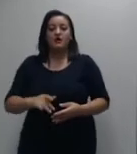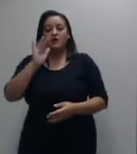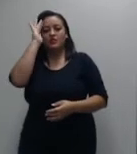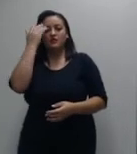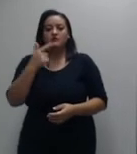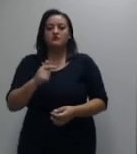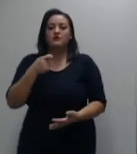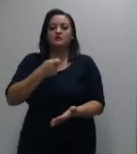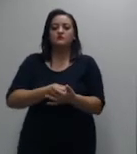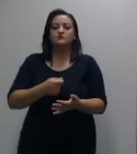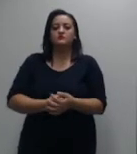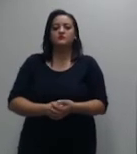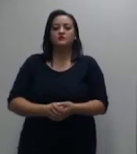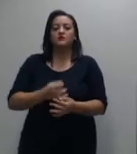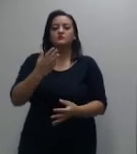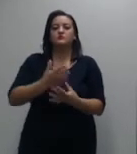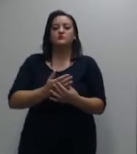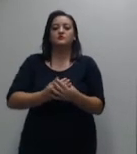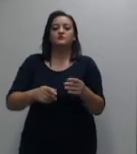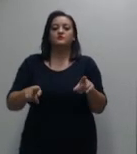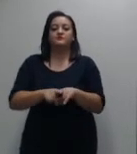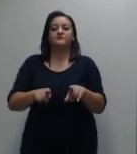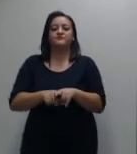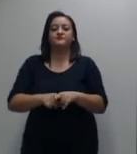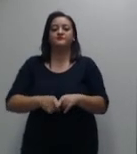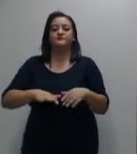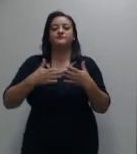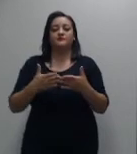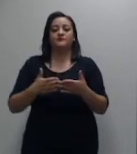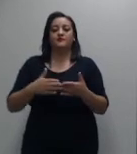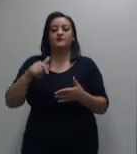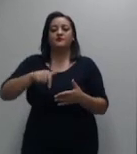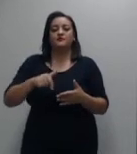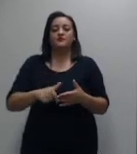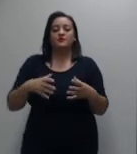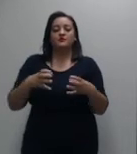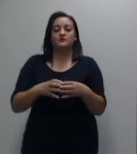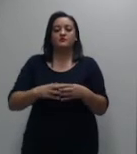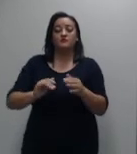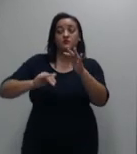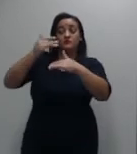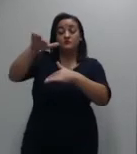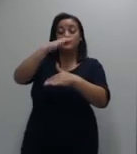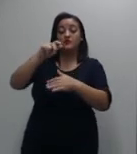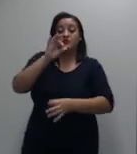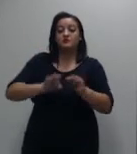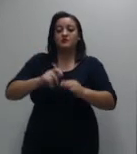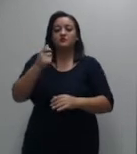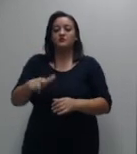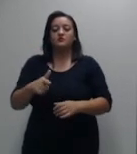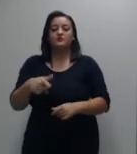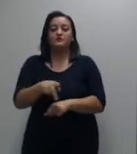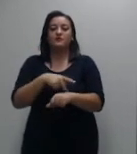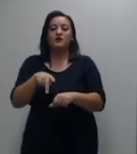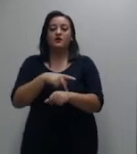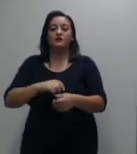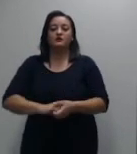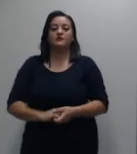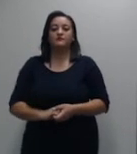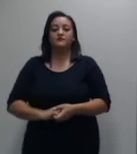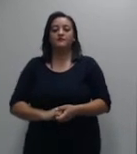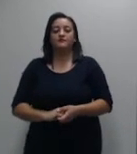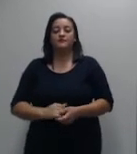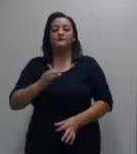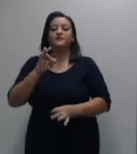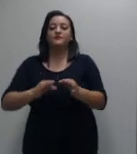configurado interesse consensual do requerente Então homologado por esta curso superior a sentença estrangeira preço assim dica sirva de título judicial